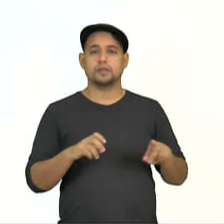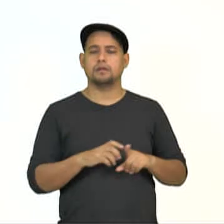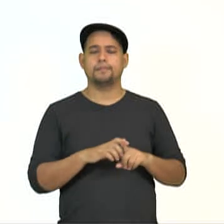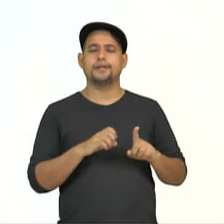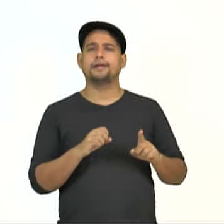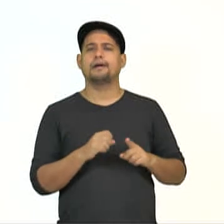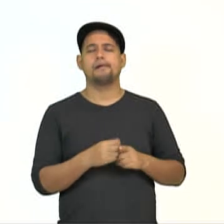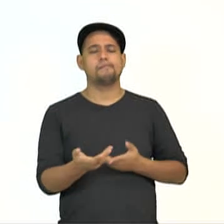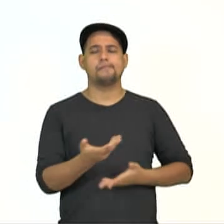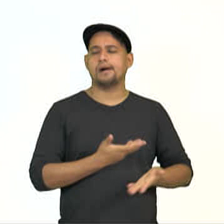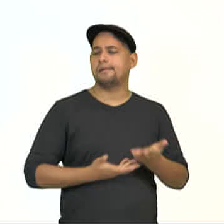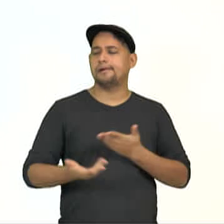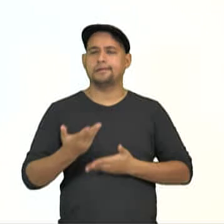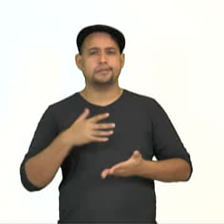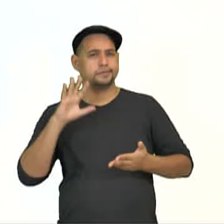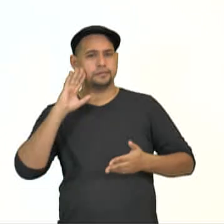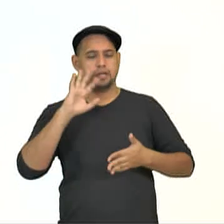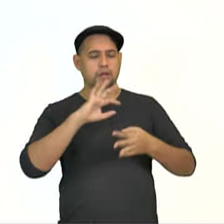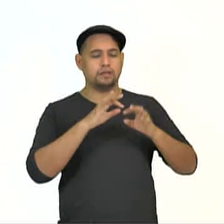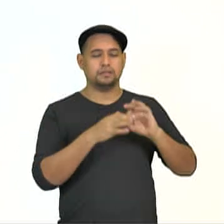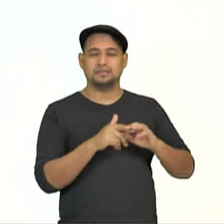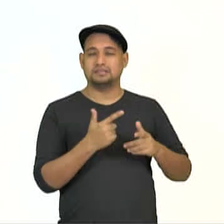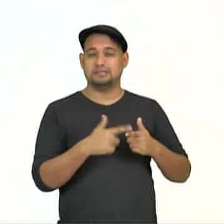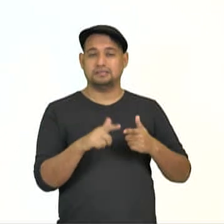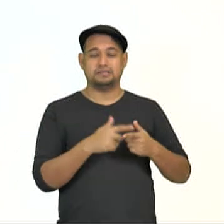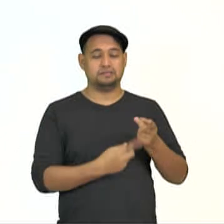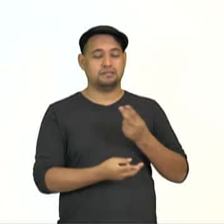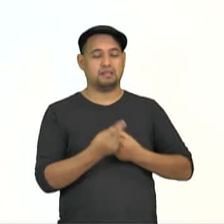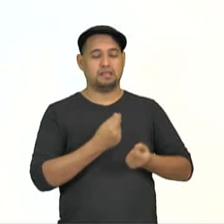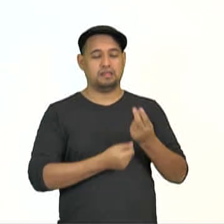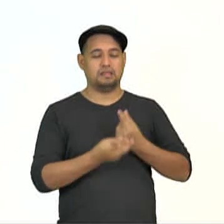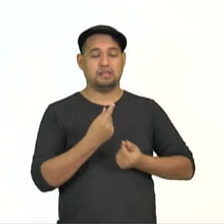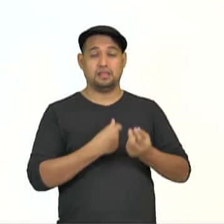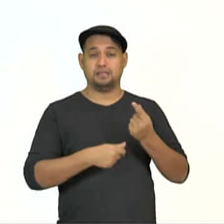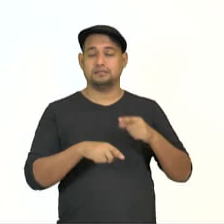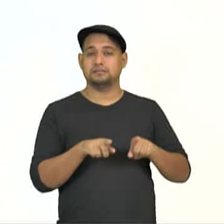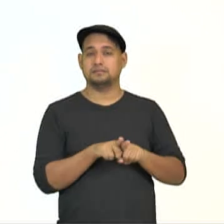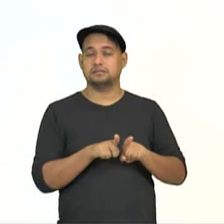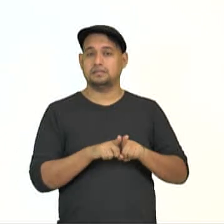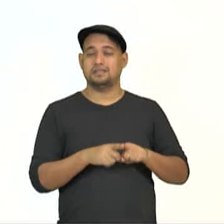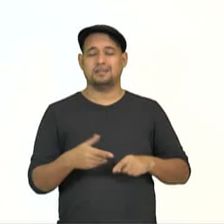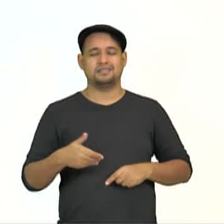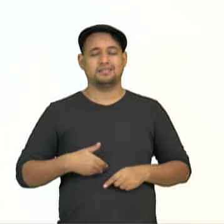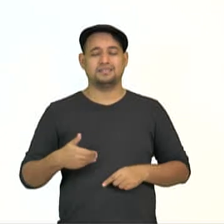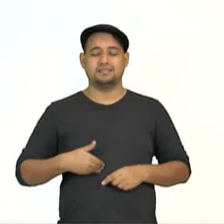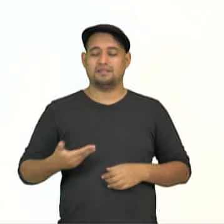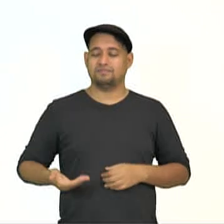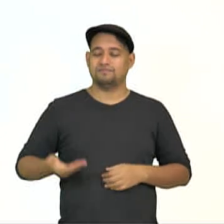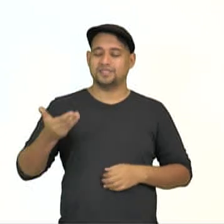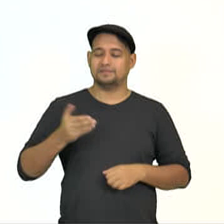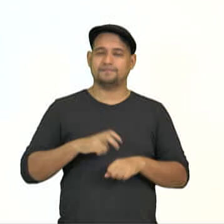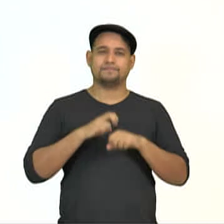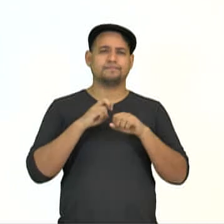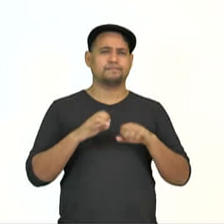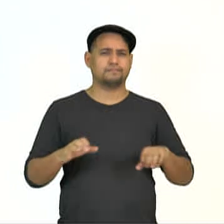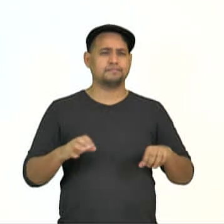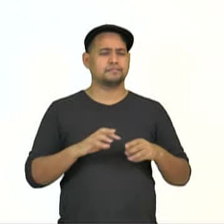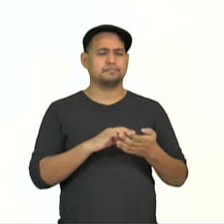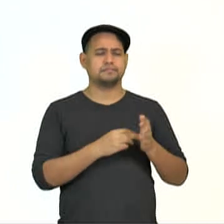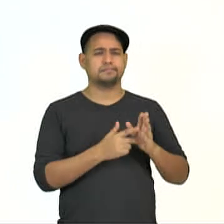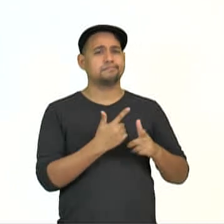que surge no contexto de crise econômica e o aumento da fome durante a pandemia. Então, essa é